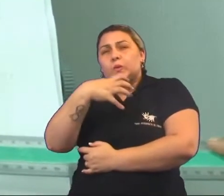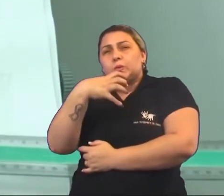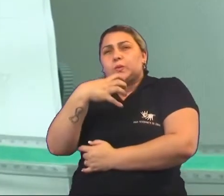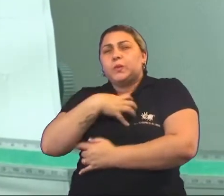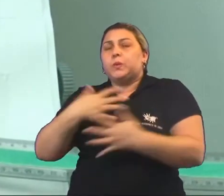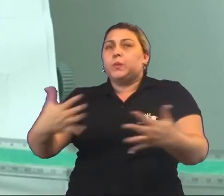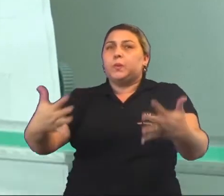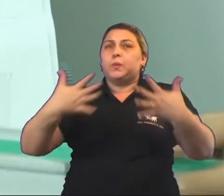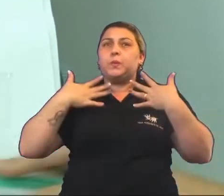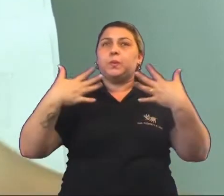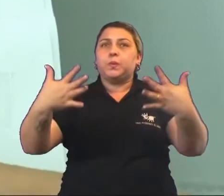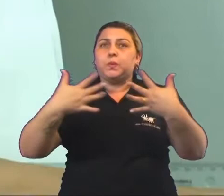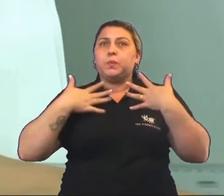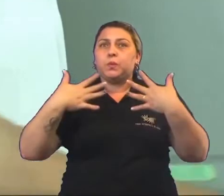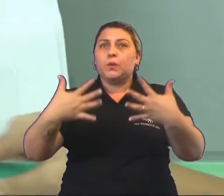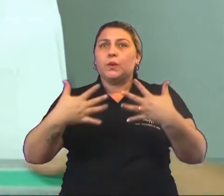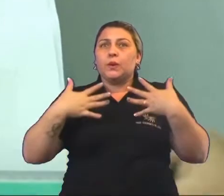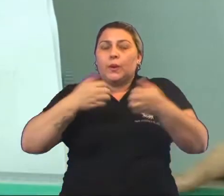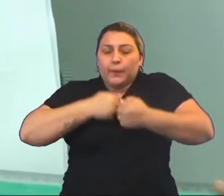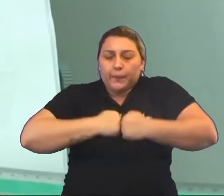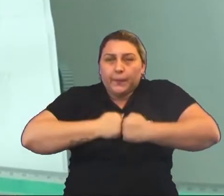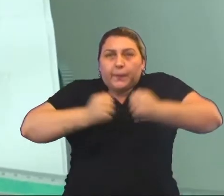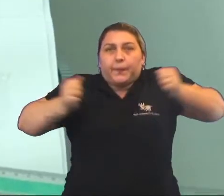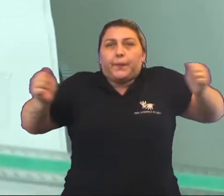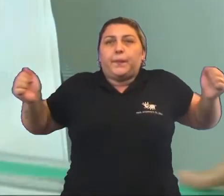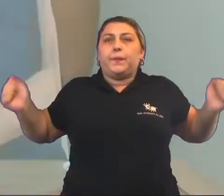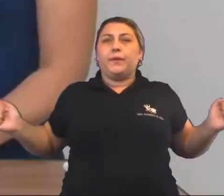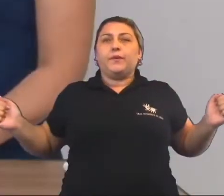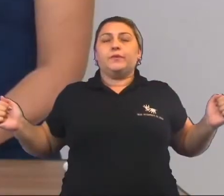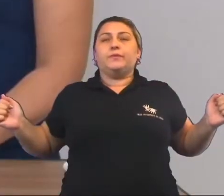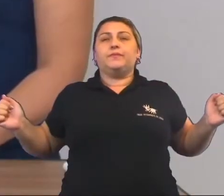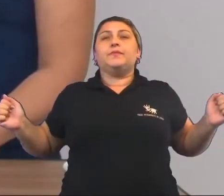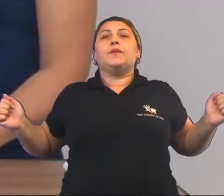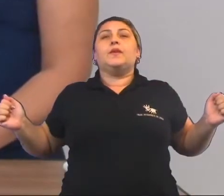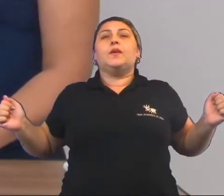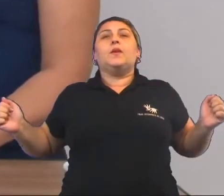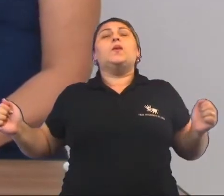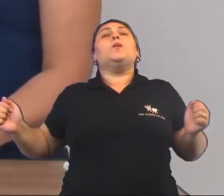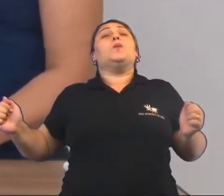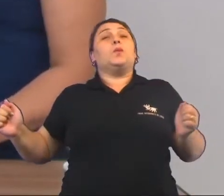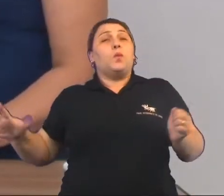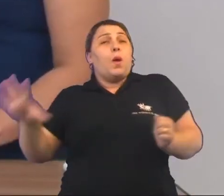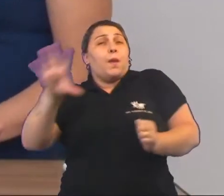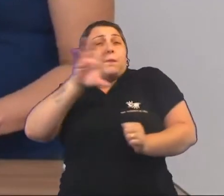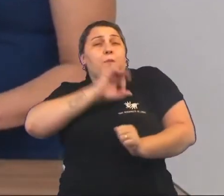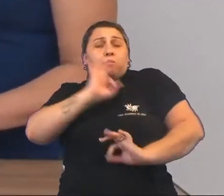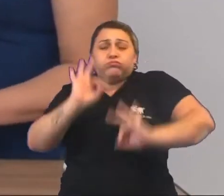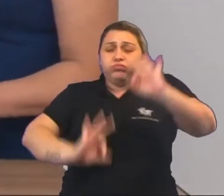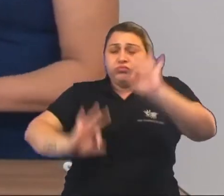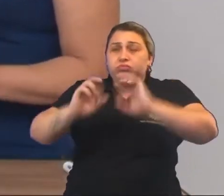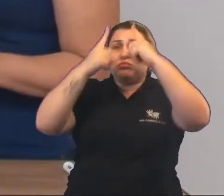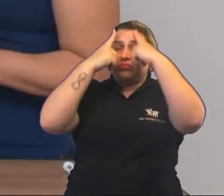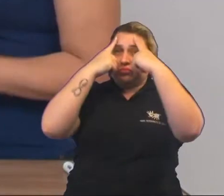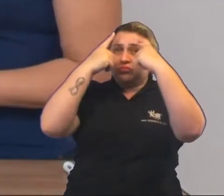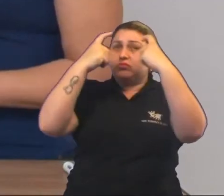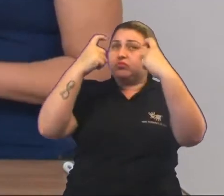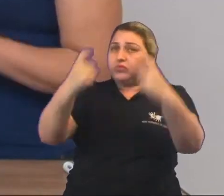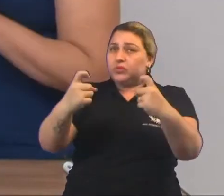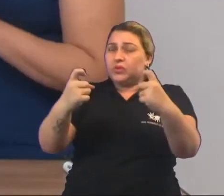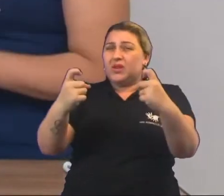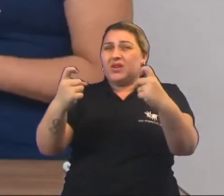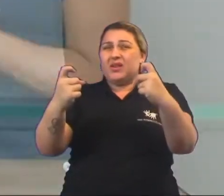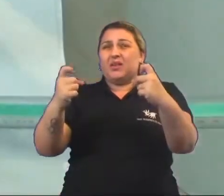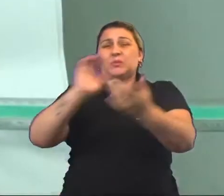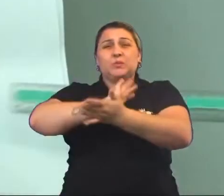sentiu calor e despiu o paletó. O amor constrói, a violência